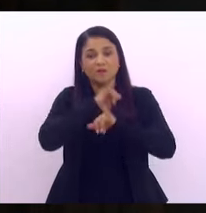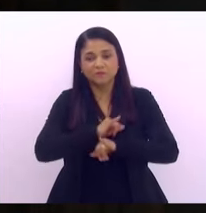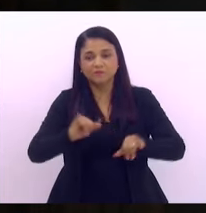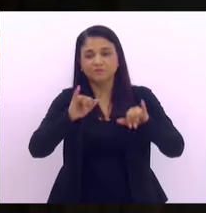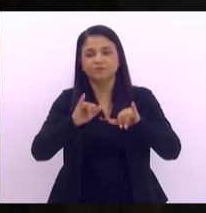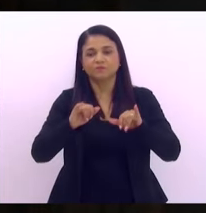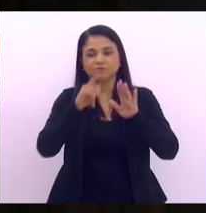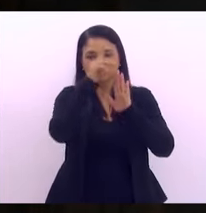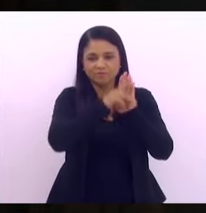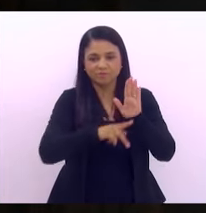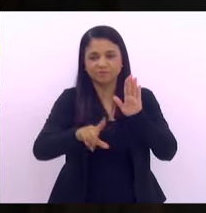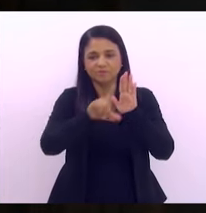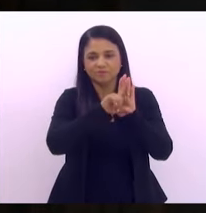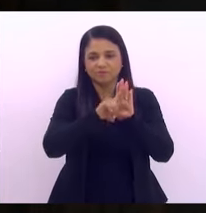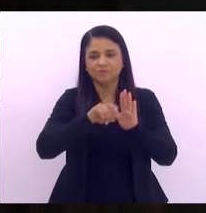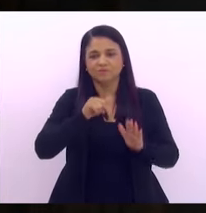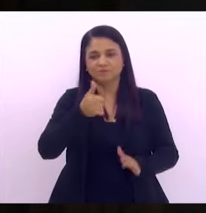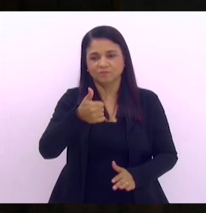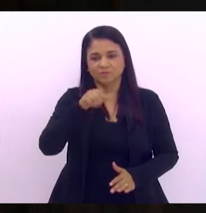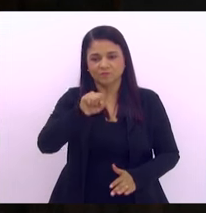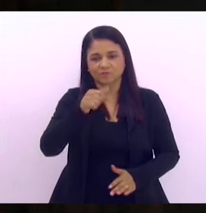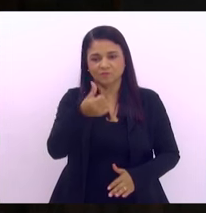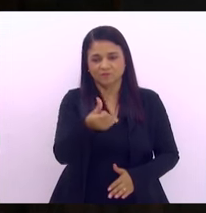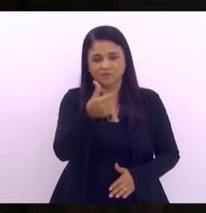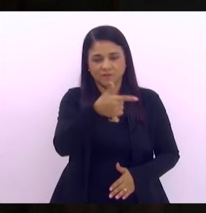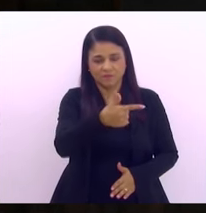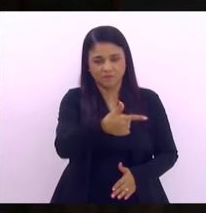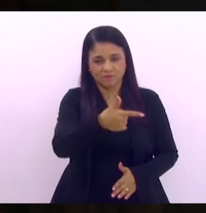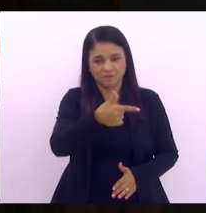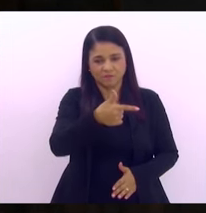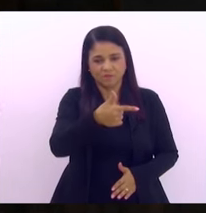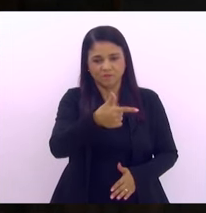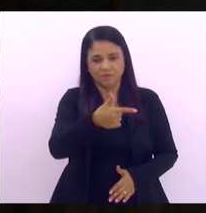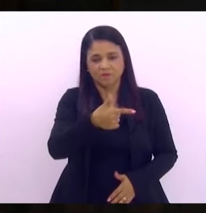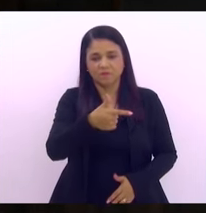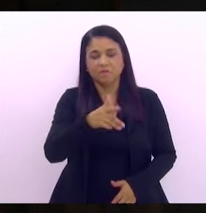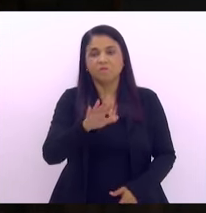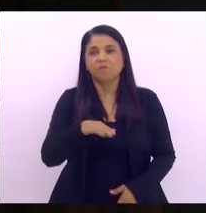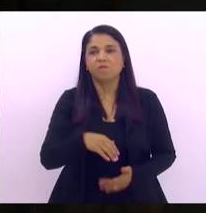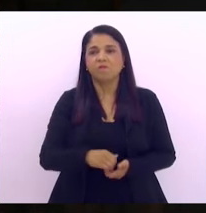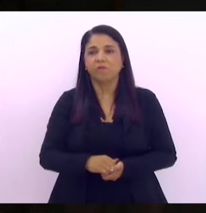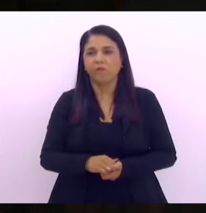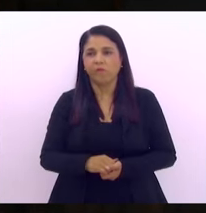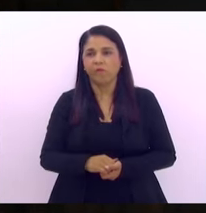Anuncio. Projeto de lei número 186/2023.